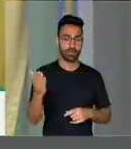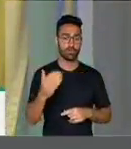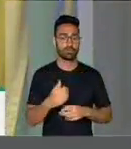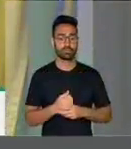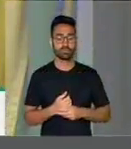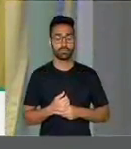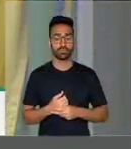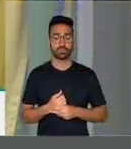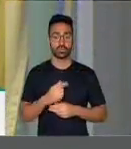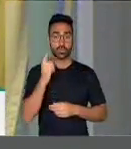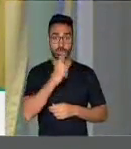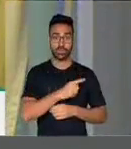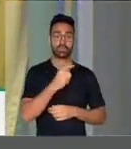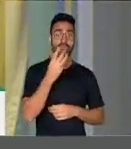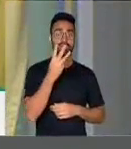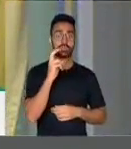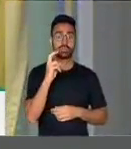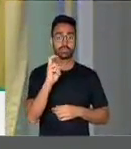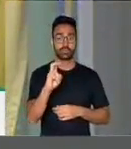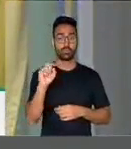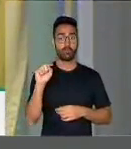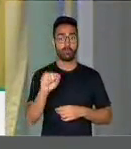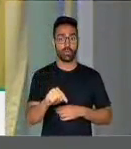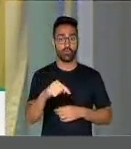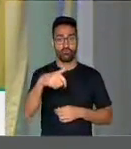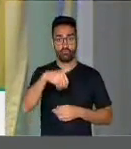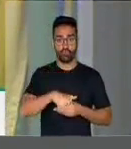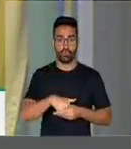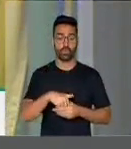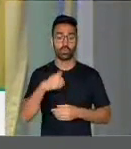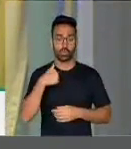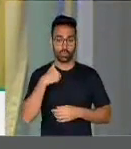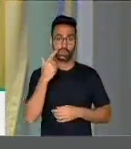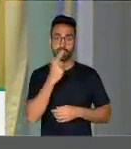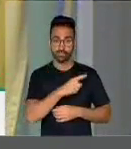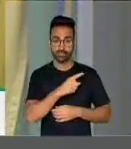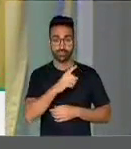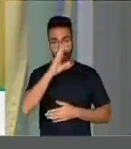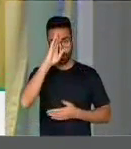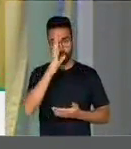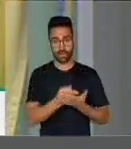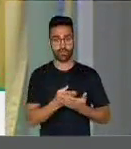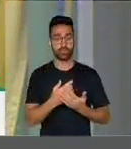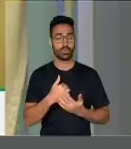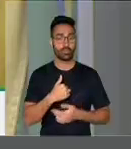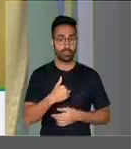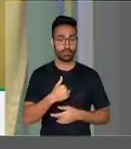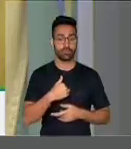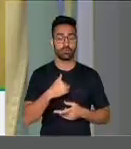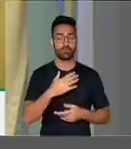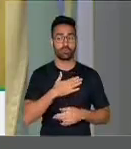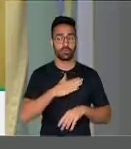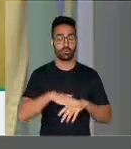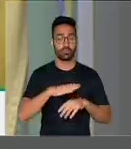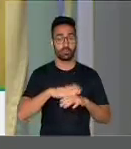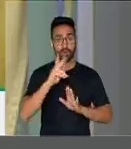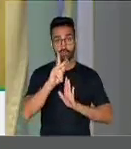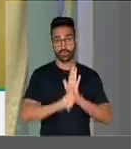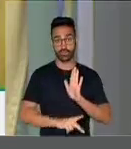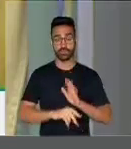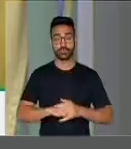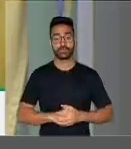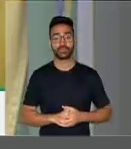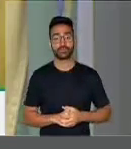tido 35 mil eleitores que acreditaram na minha pessoa, no meu projeto